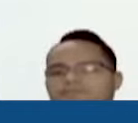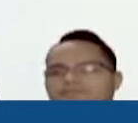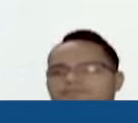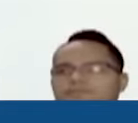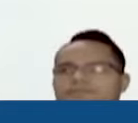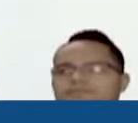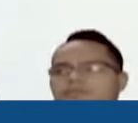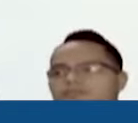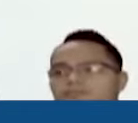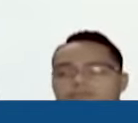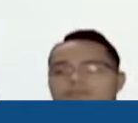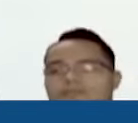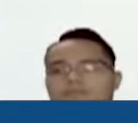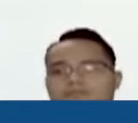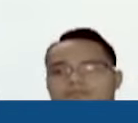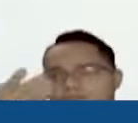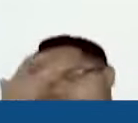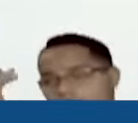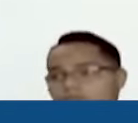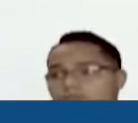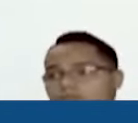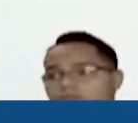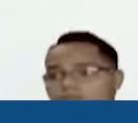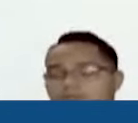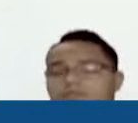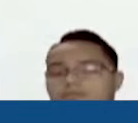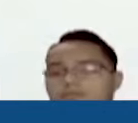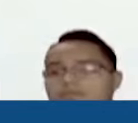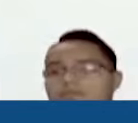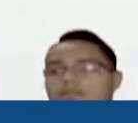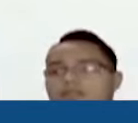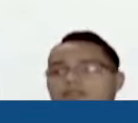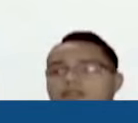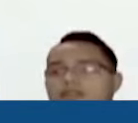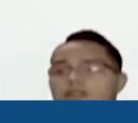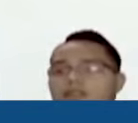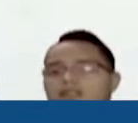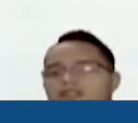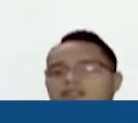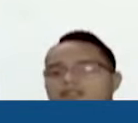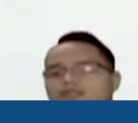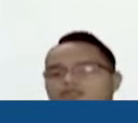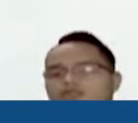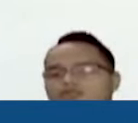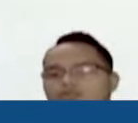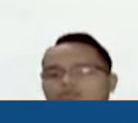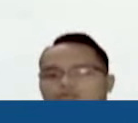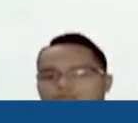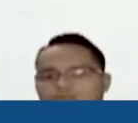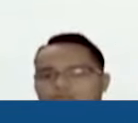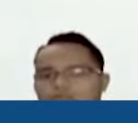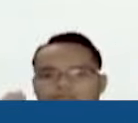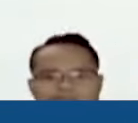tá dando uma oportunidade para algumas pessoas no cargo de eletricista Júnior sem experiência aí é aquela